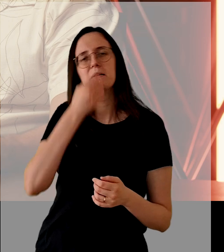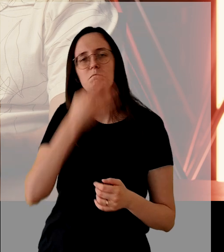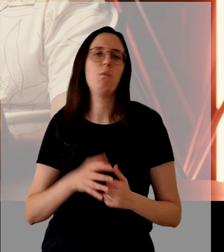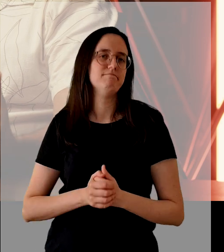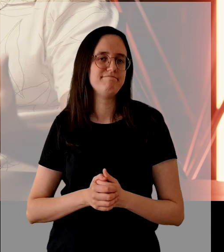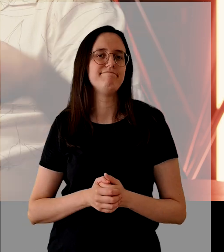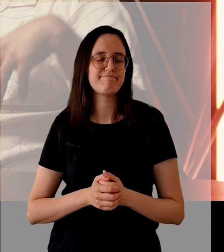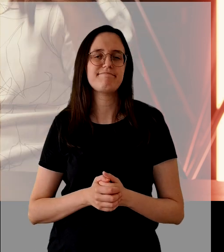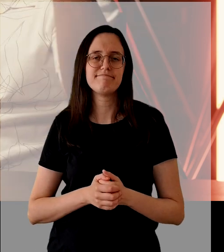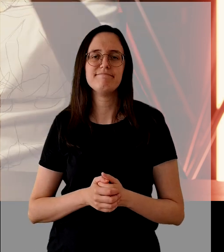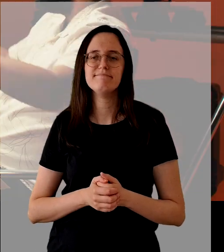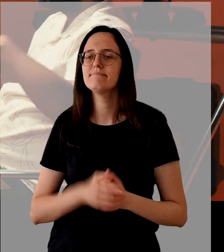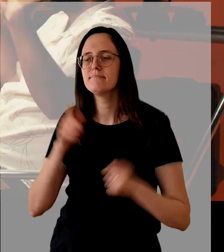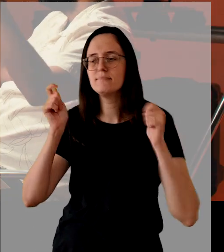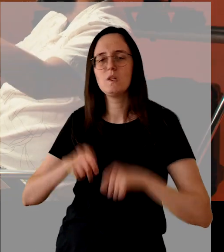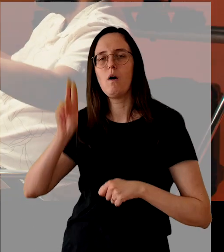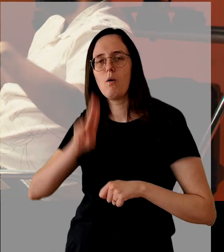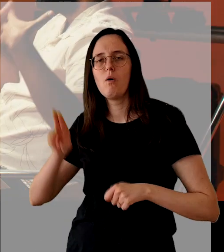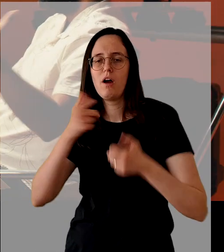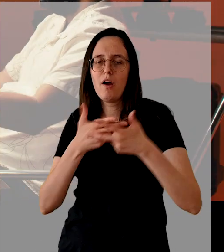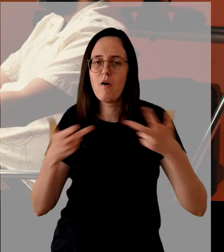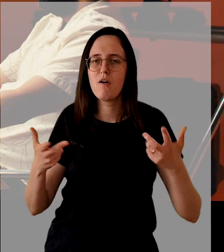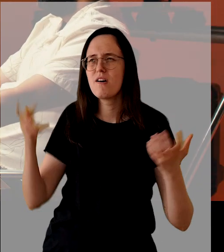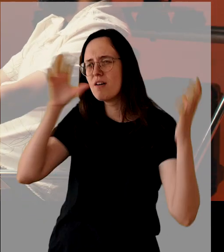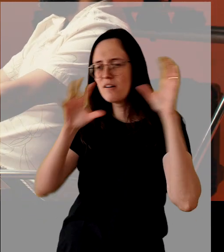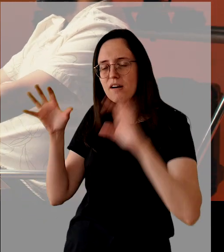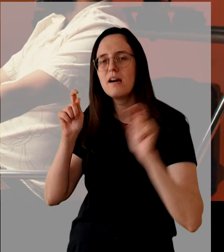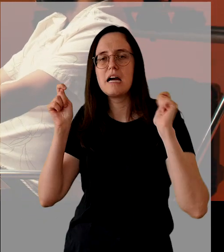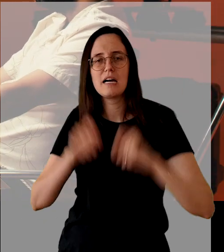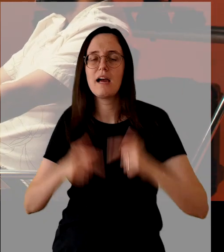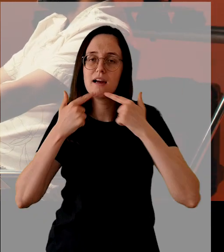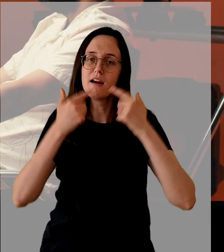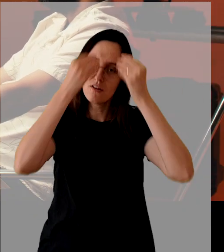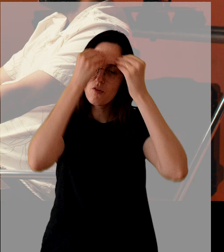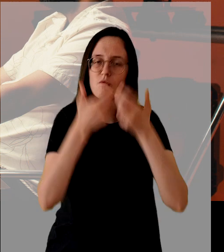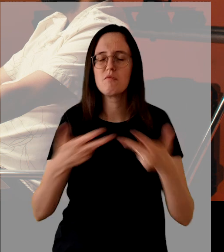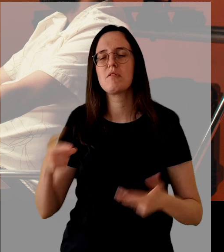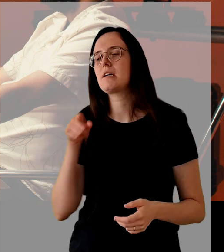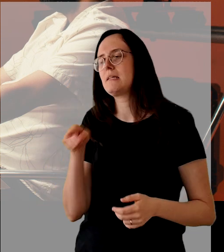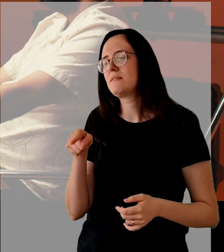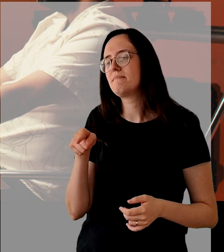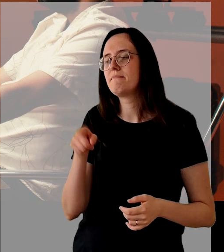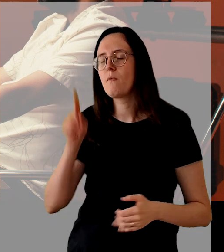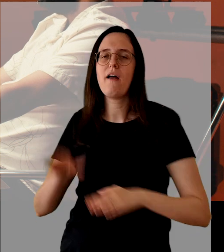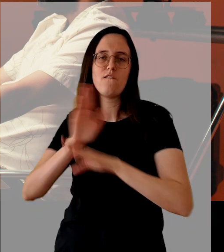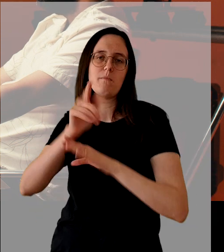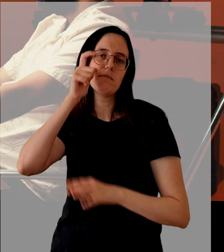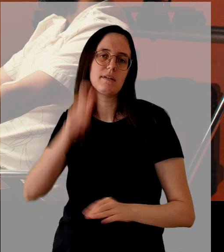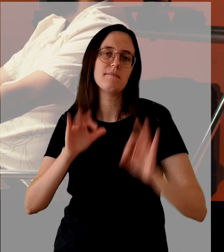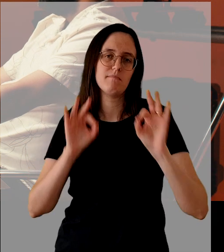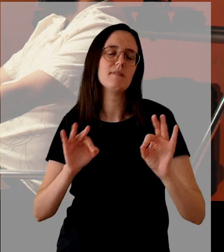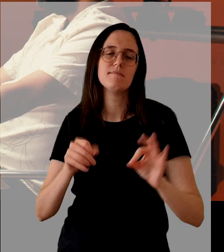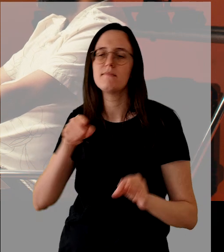bom, assim, e aí poder usar essas coisas e brincar com a linguagem, assim, né? Foi um filme bastante